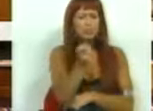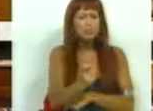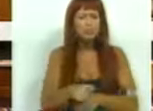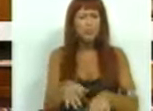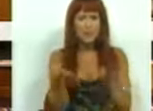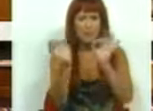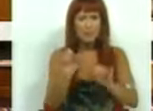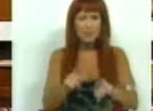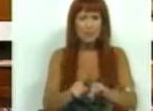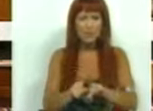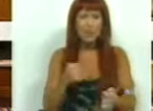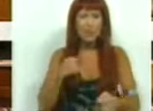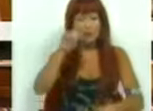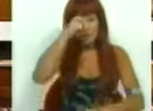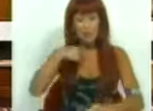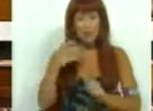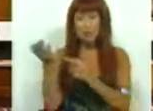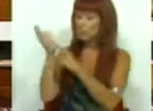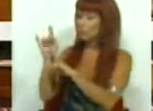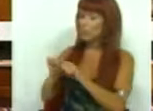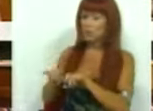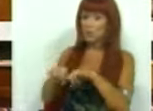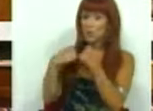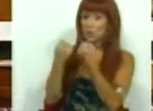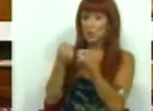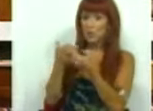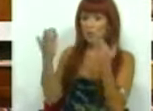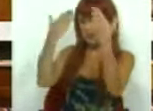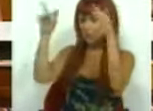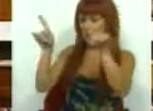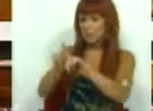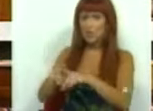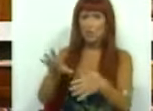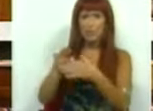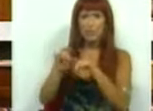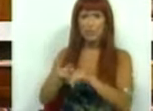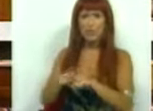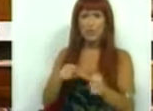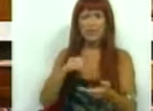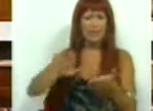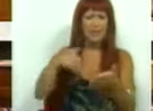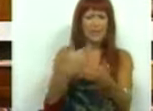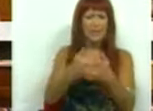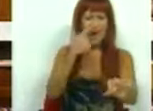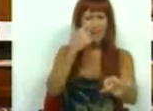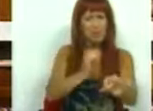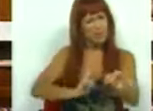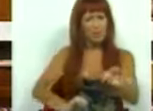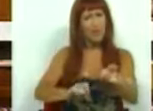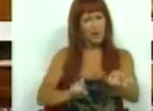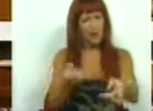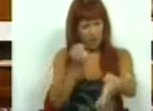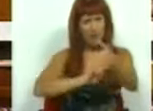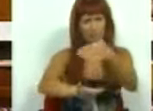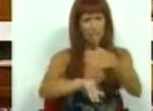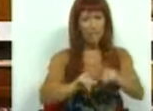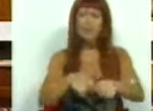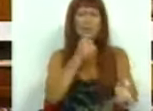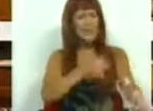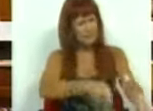e fazemos-lo em respeito pela nossa matriz social-democrata e pela nossa vocação de devolver aos cidadãos o que lhes pertence,